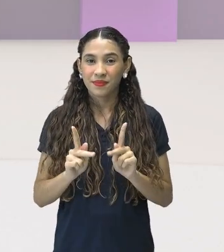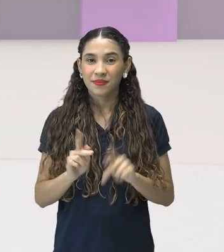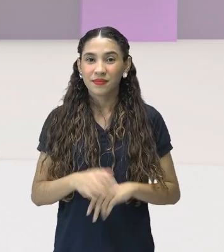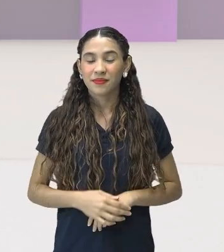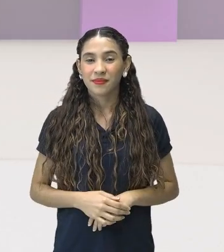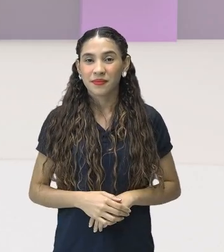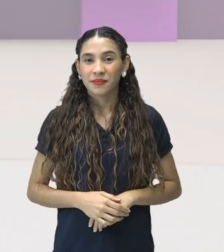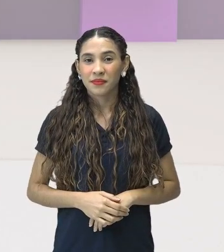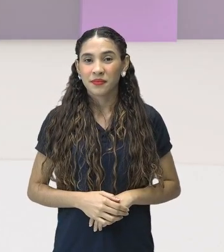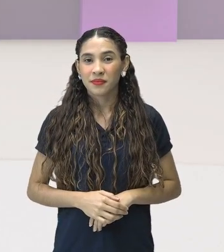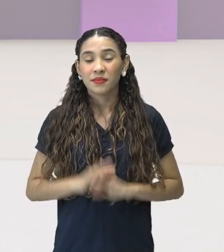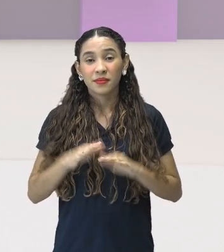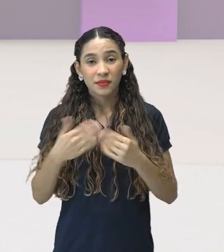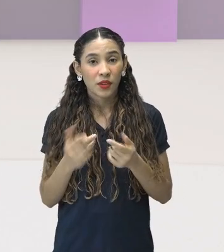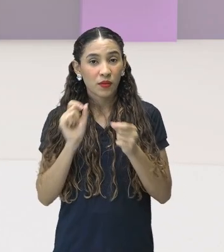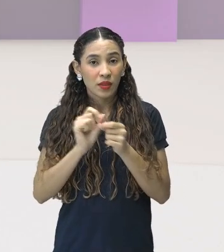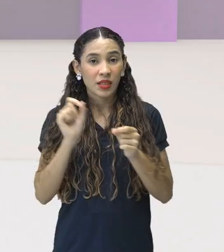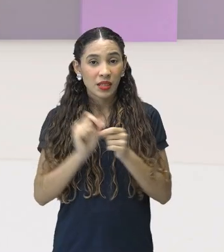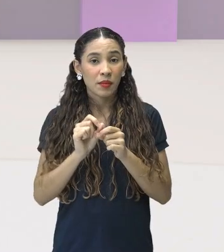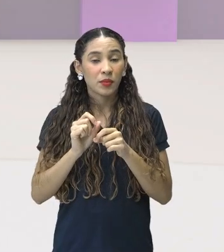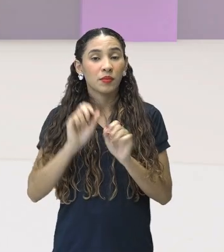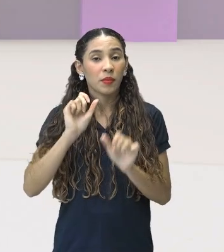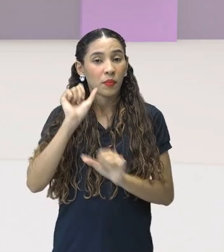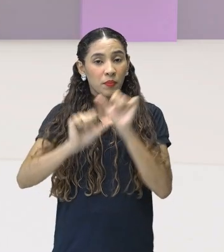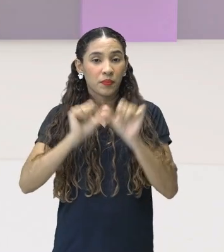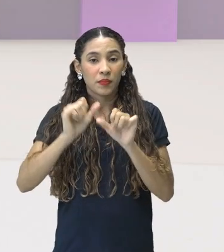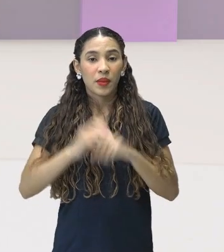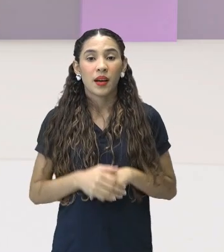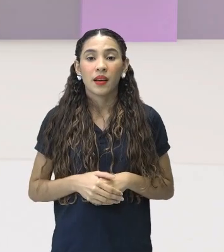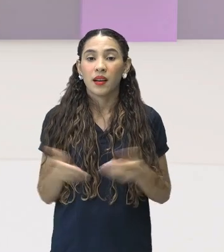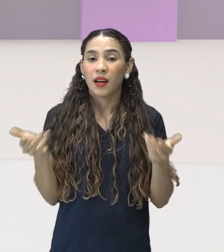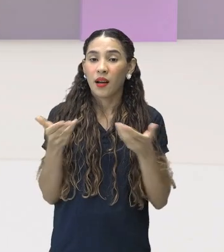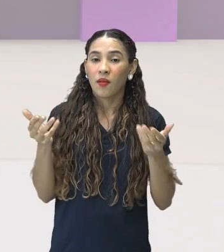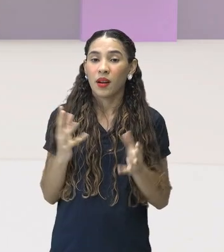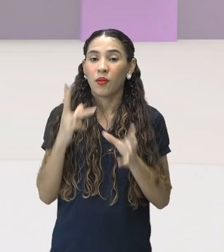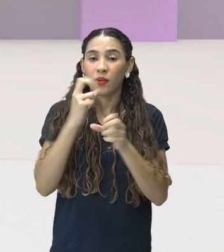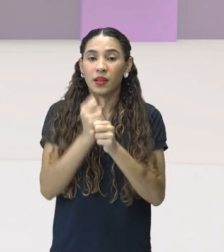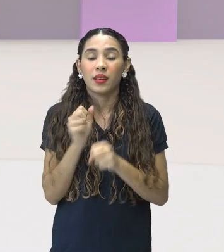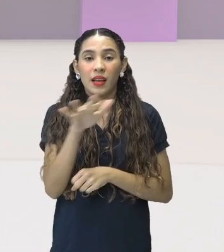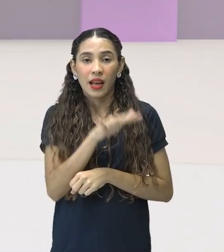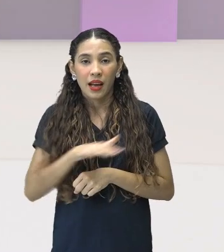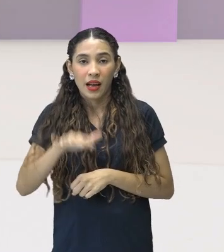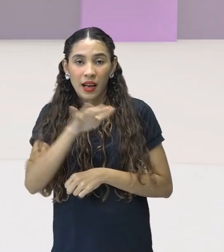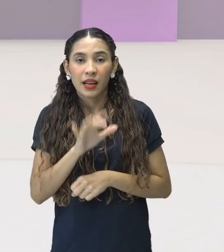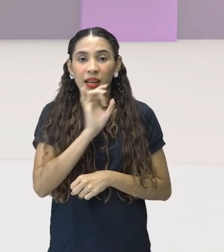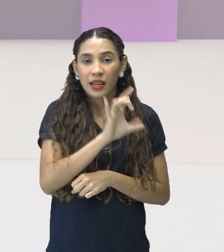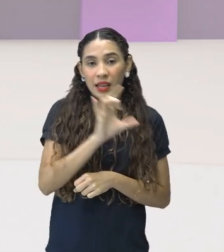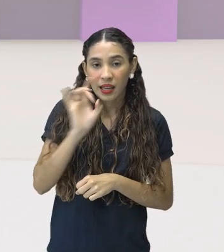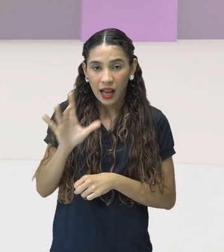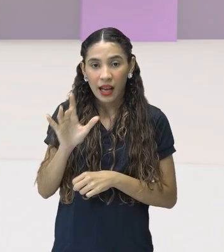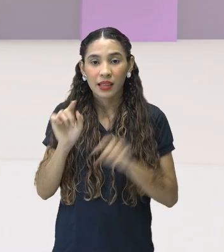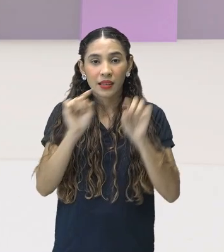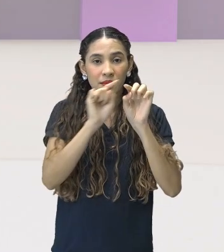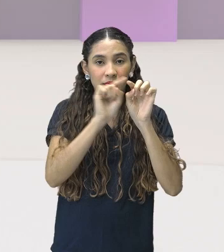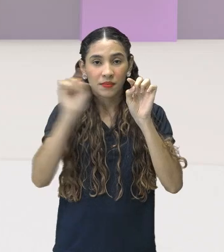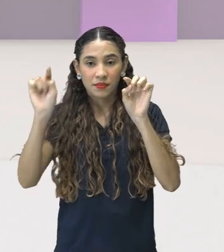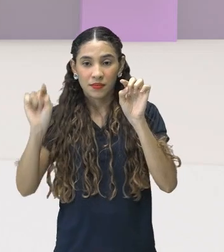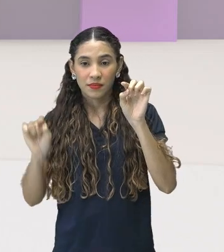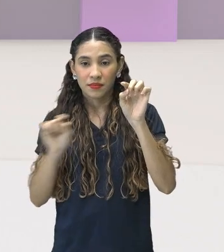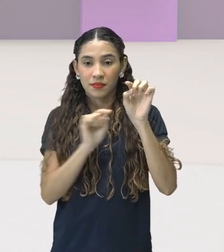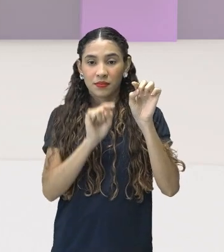Ok? Então, fizemos aí a nossa conversão. Vamos agora calcular a área de cada região